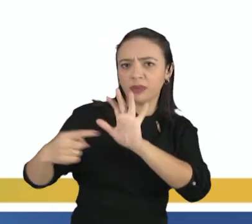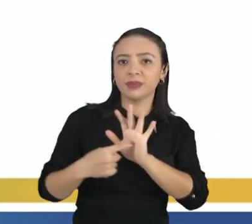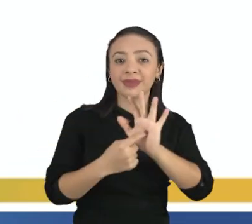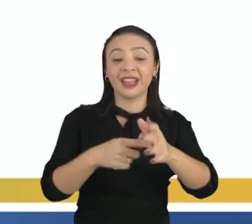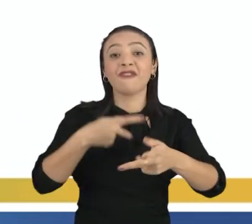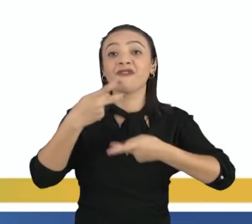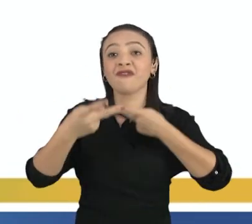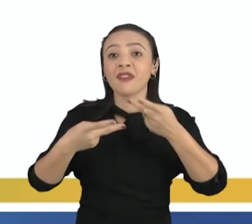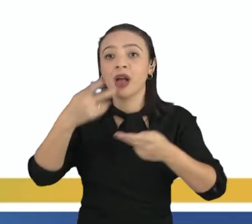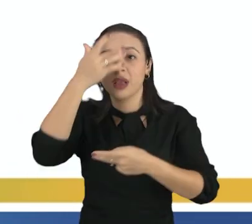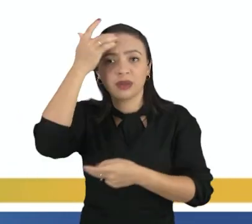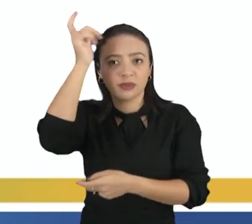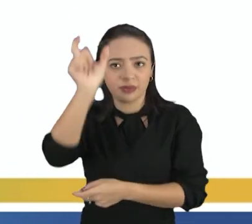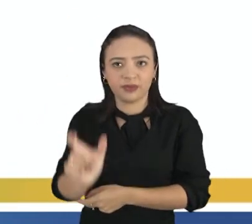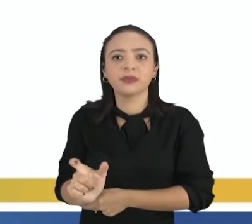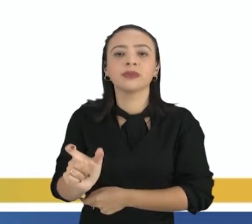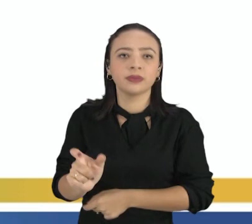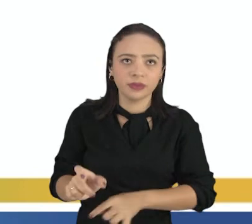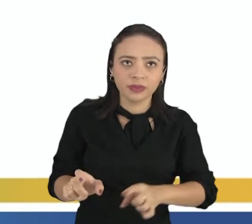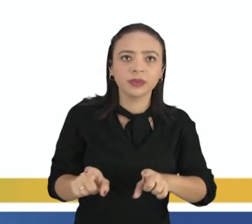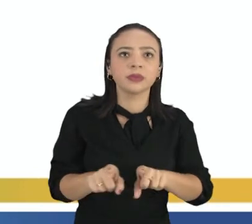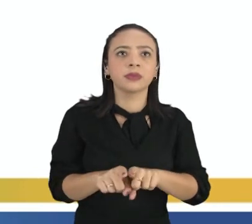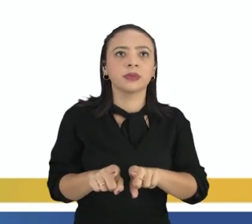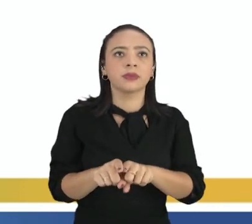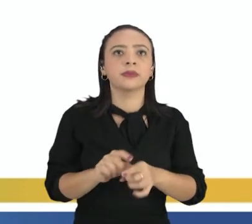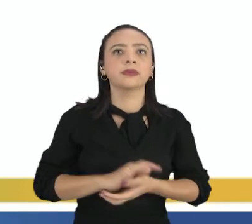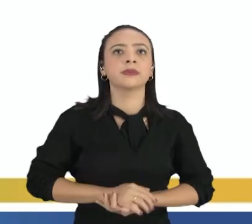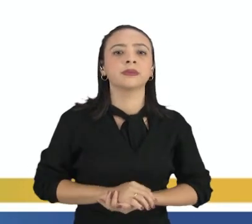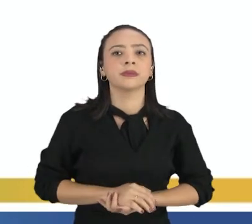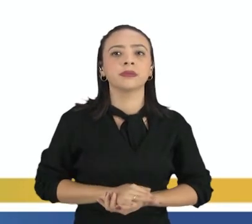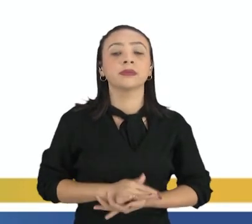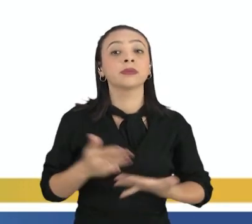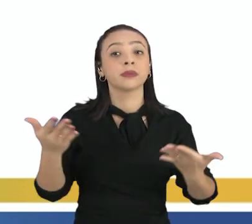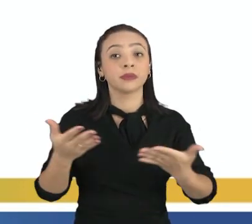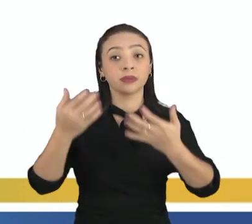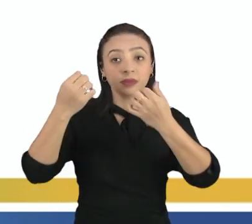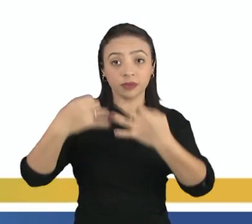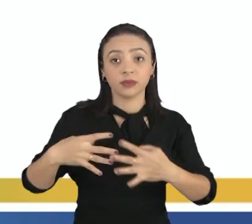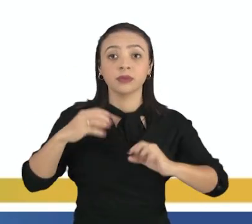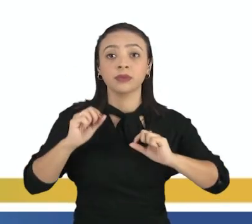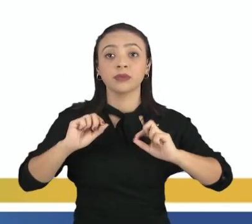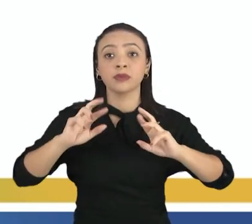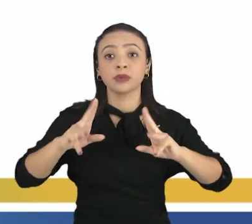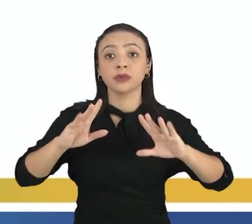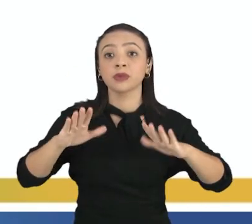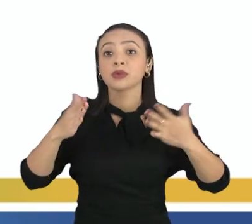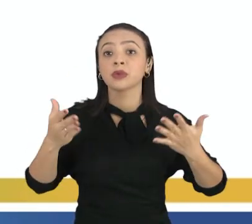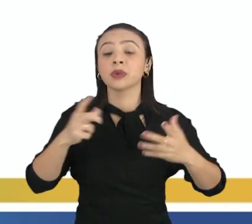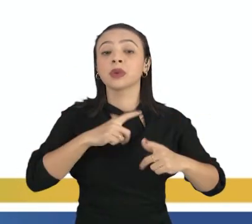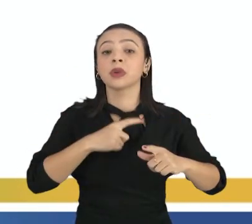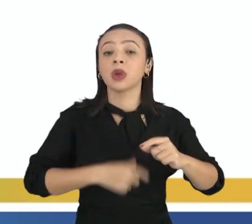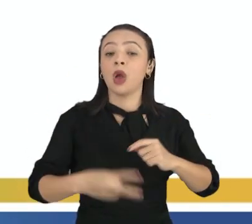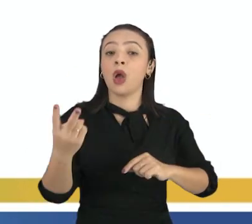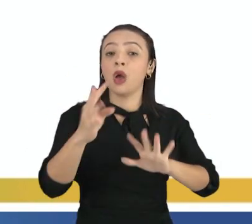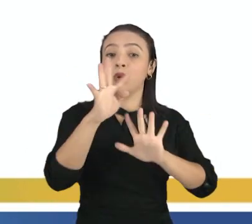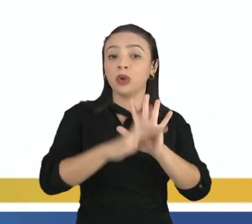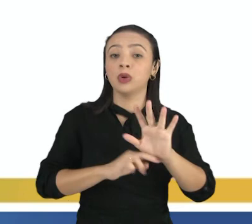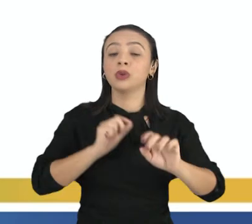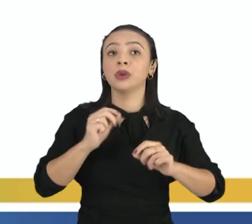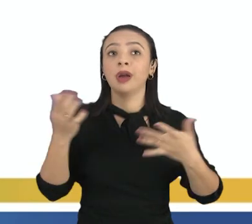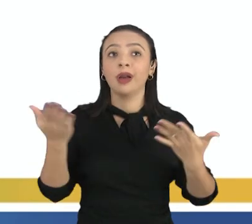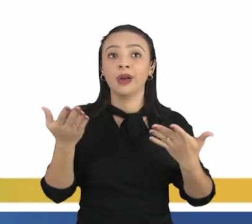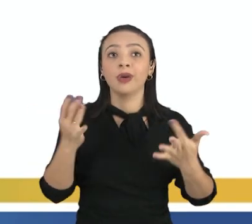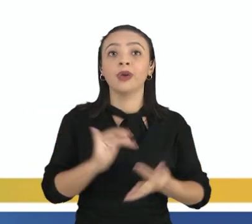fala das personagens, para marcar a fala de alguém. E agora eu vou diferenciar esses 2 textos para a